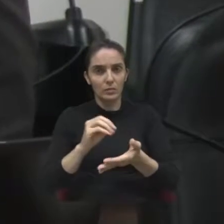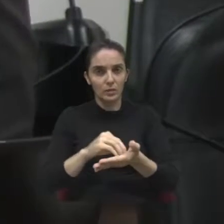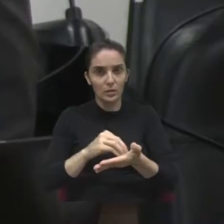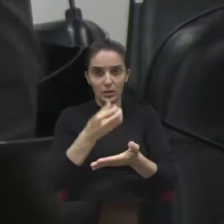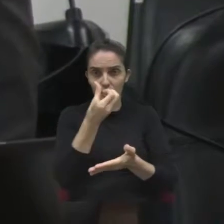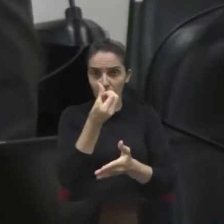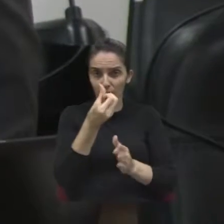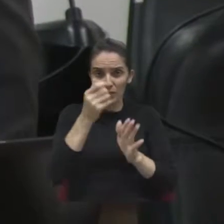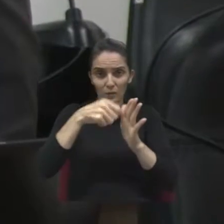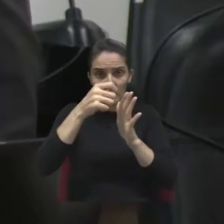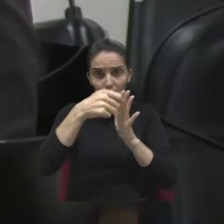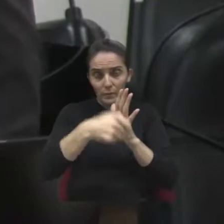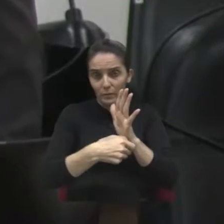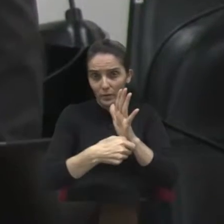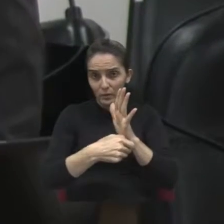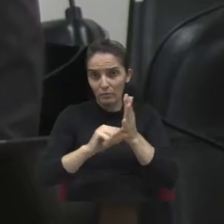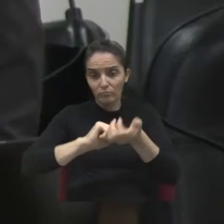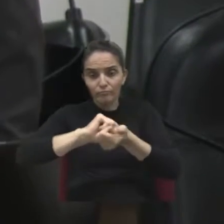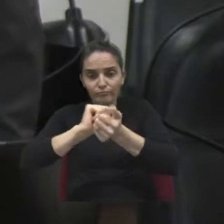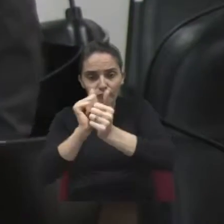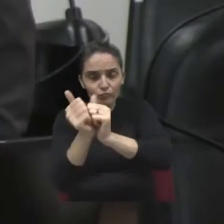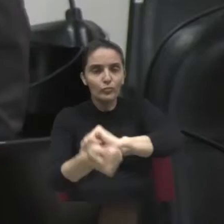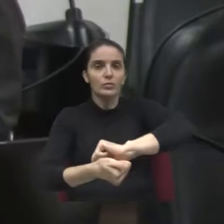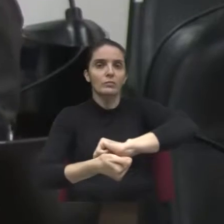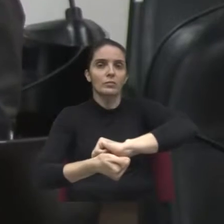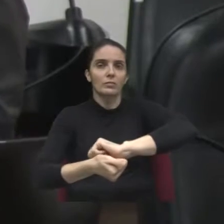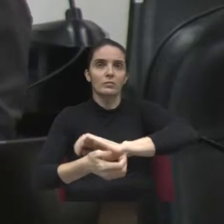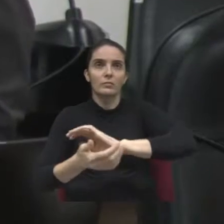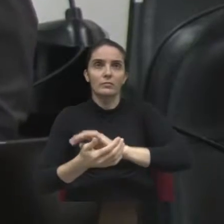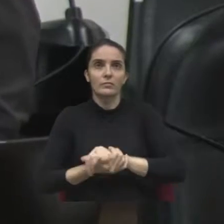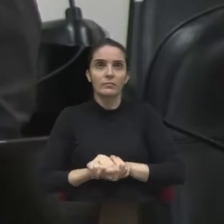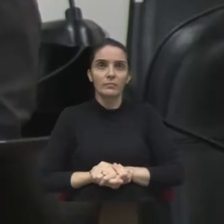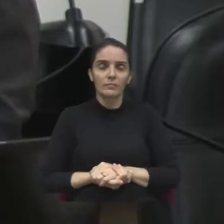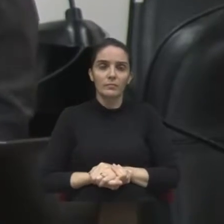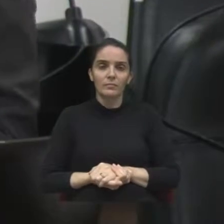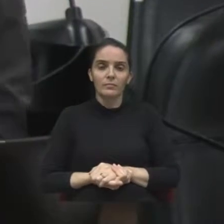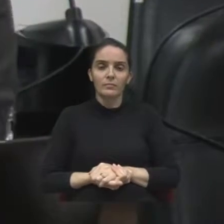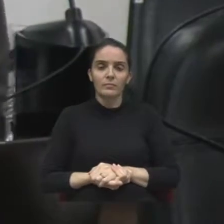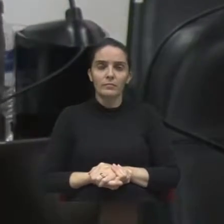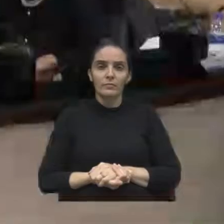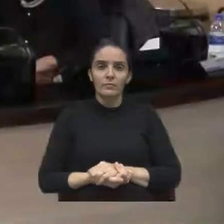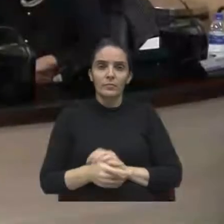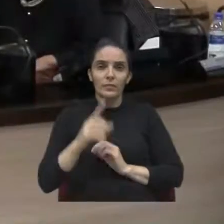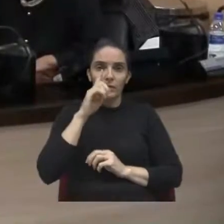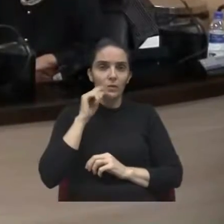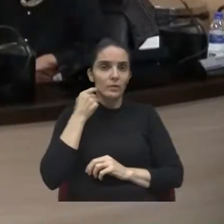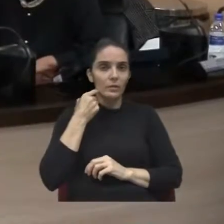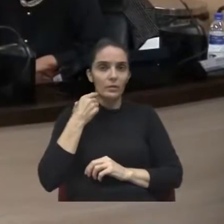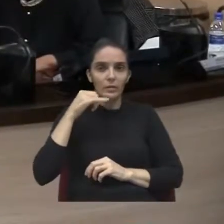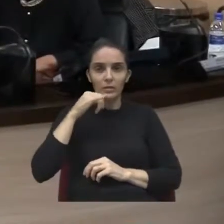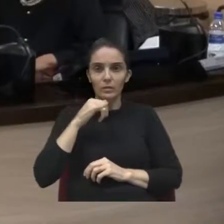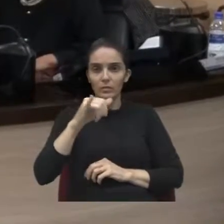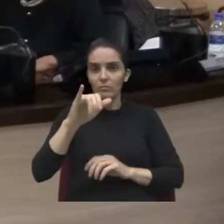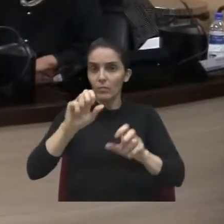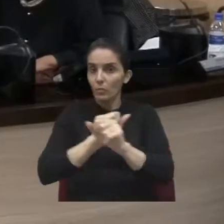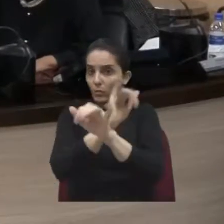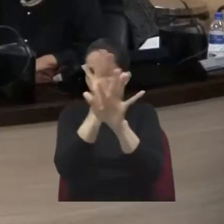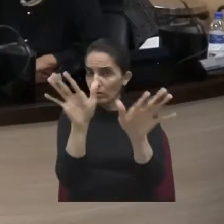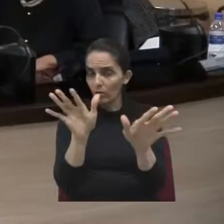adaptação. Sim, claro. Só gostaria de deixar claro que não é um projeto,